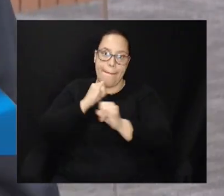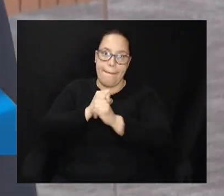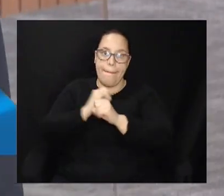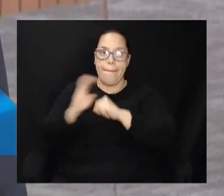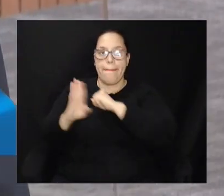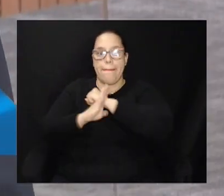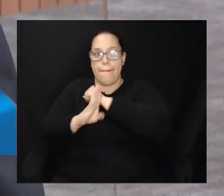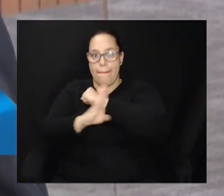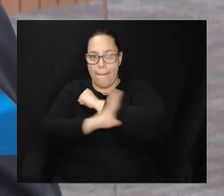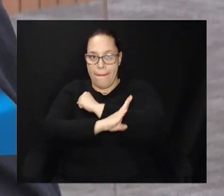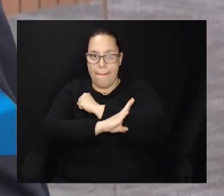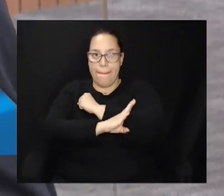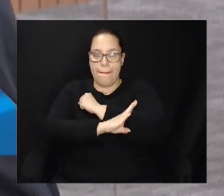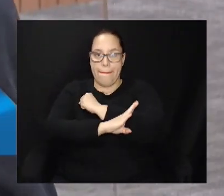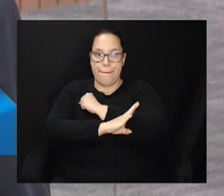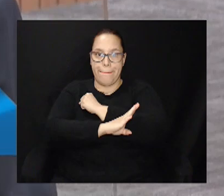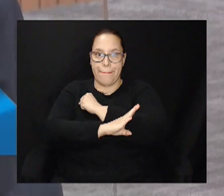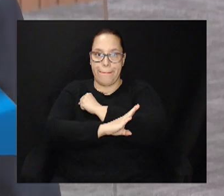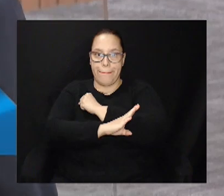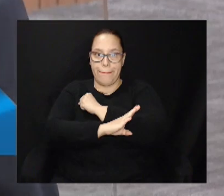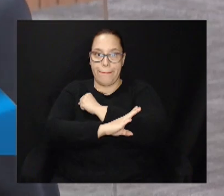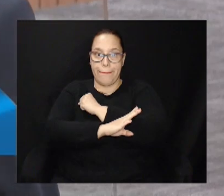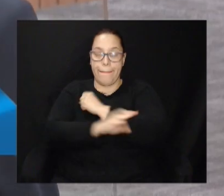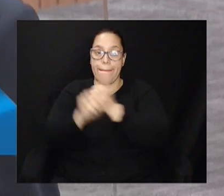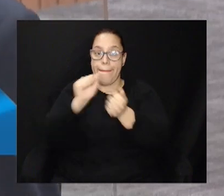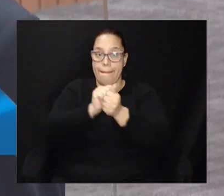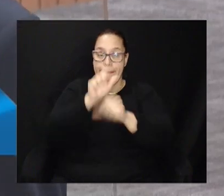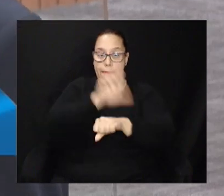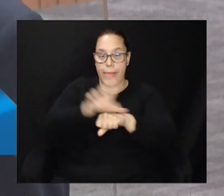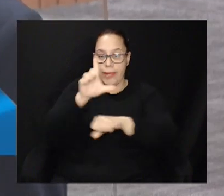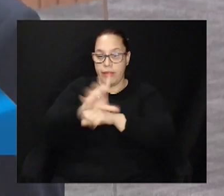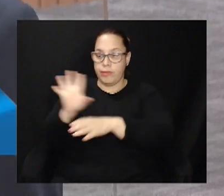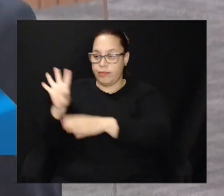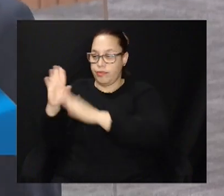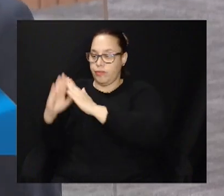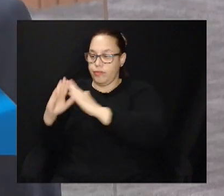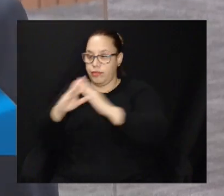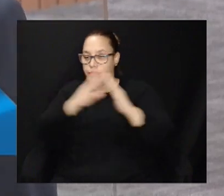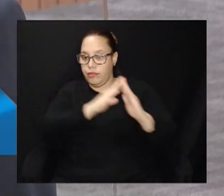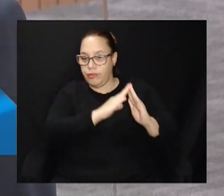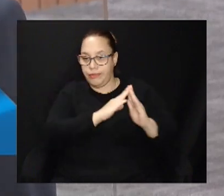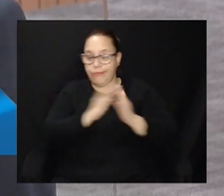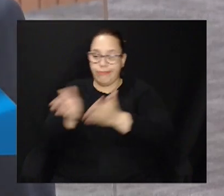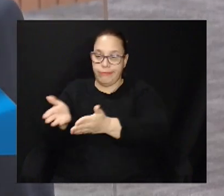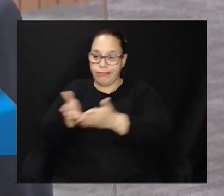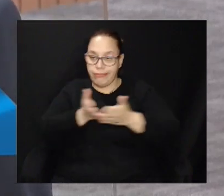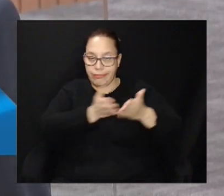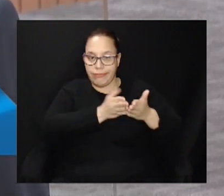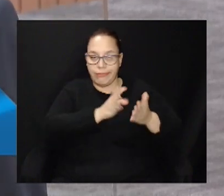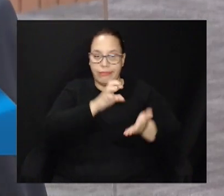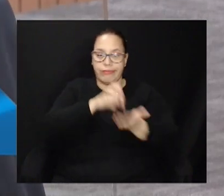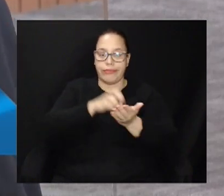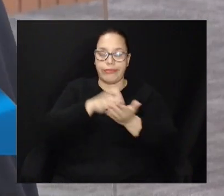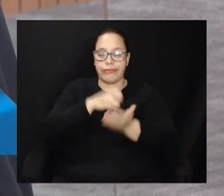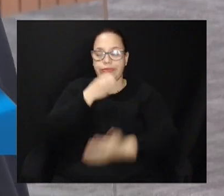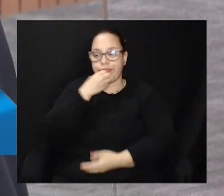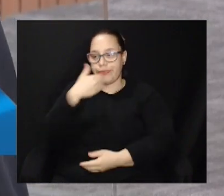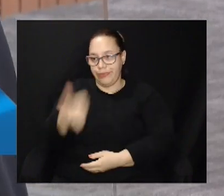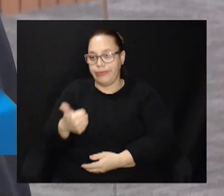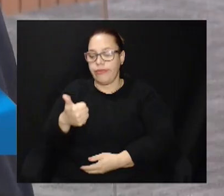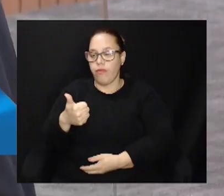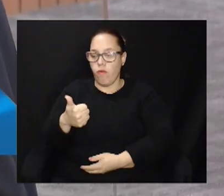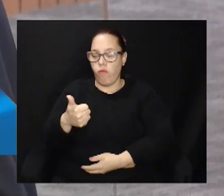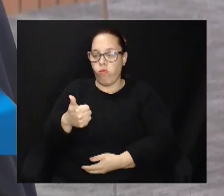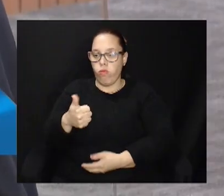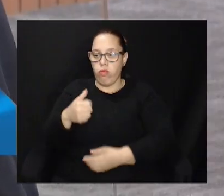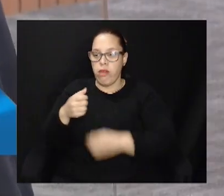acabou o pessoal montando os seus comércios no bairro, mas o centro nós temos que trazer benefício ao centro da cidade e trazer geração de